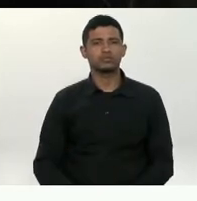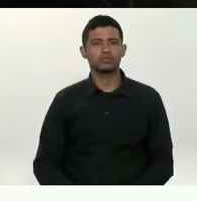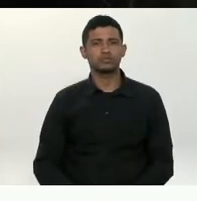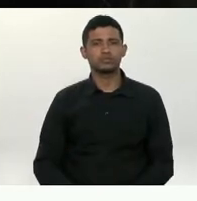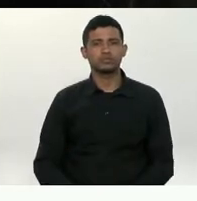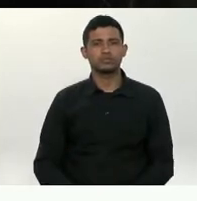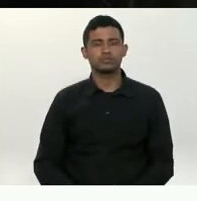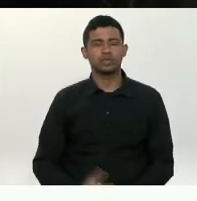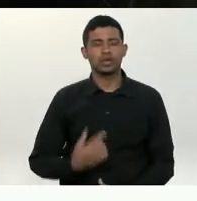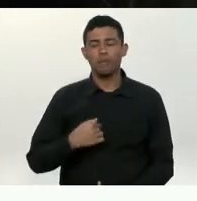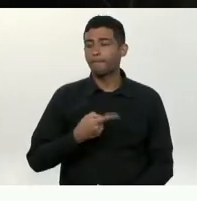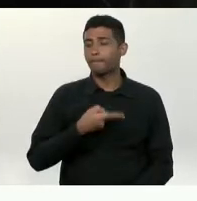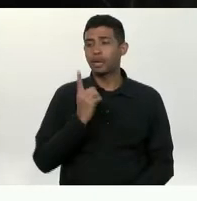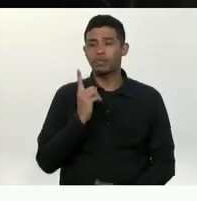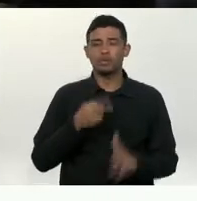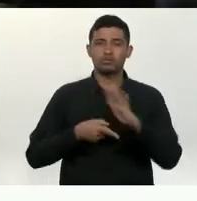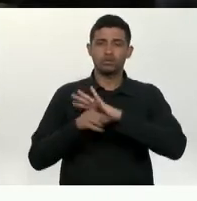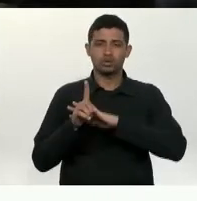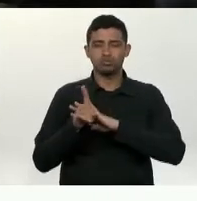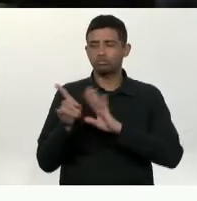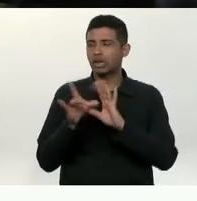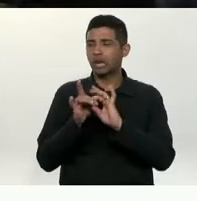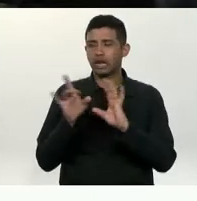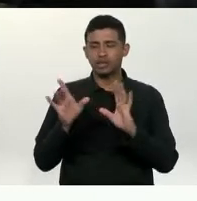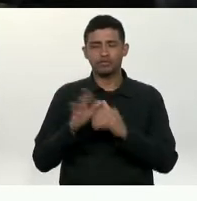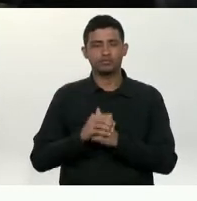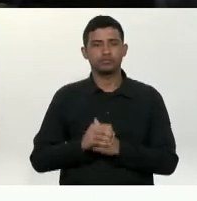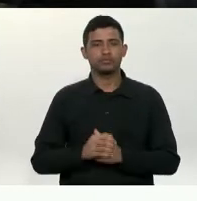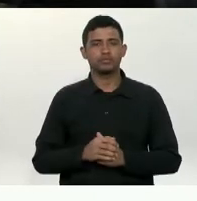Esse é meu primeiro questionamento. Fique à vontade.